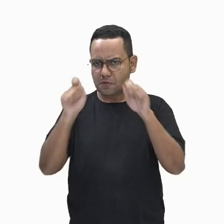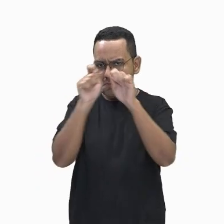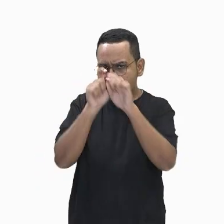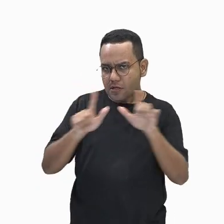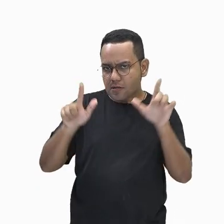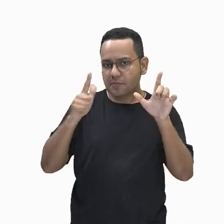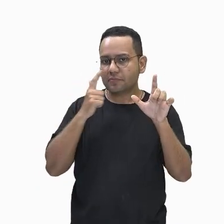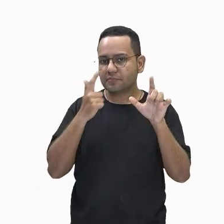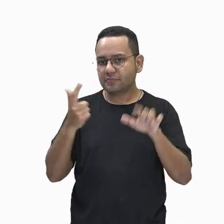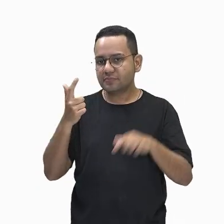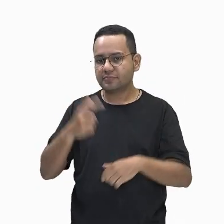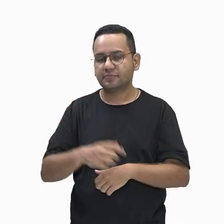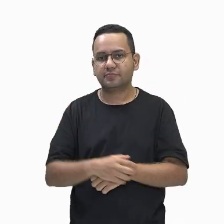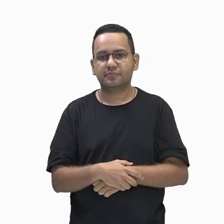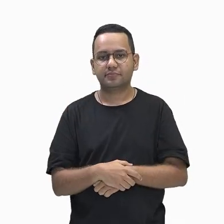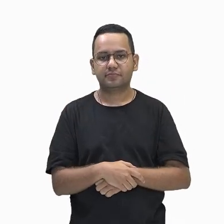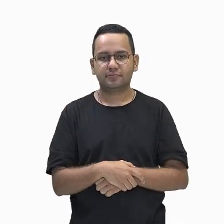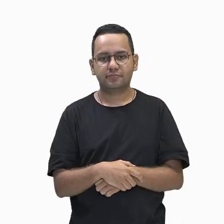mais de perto.